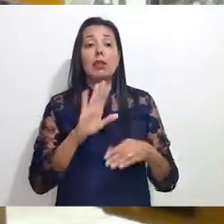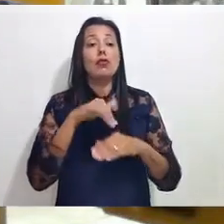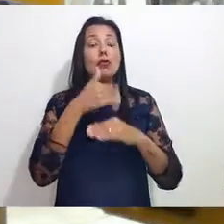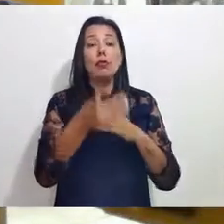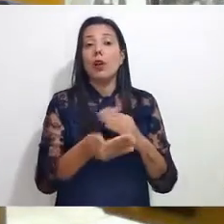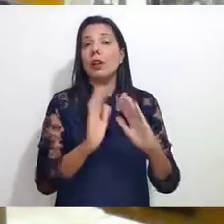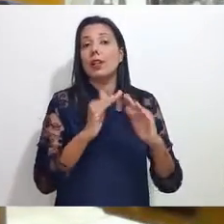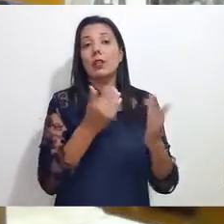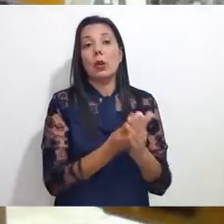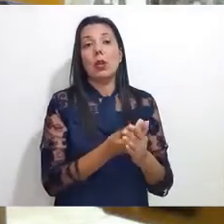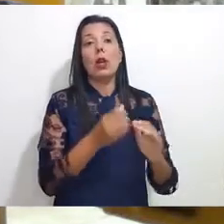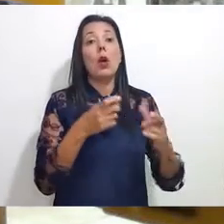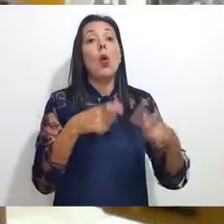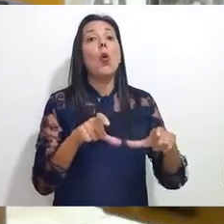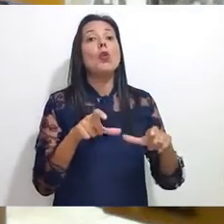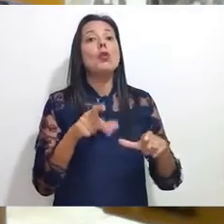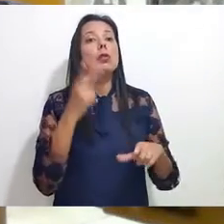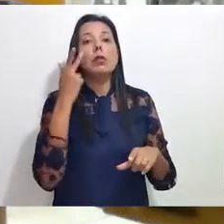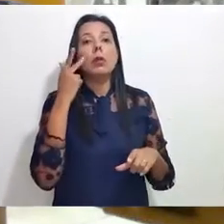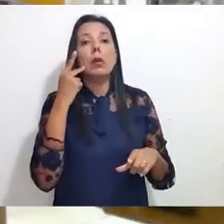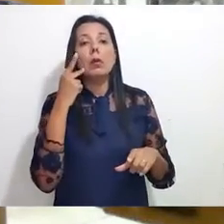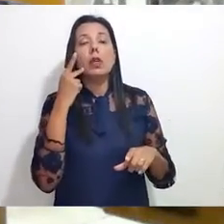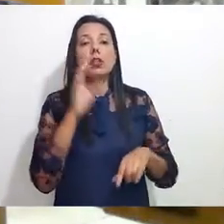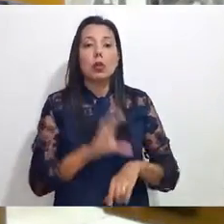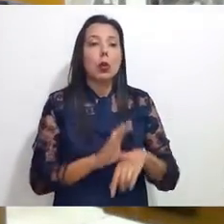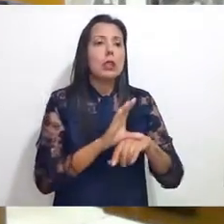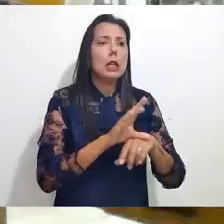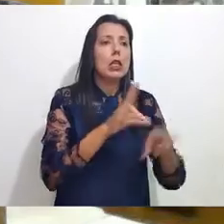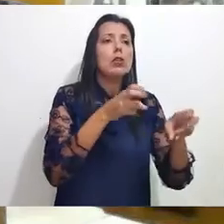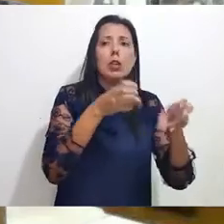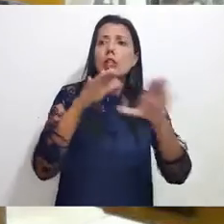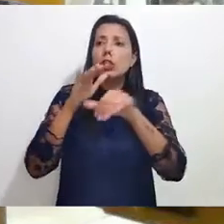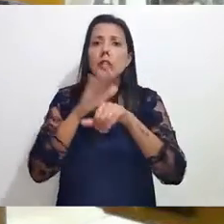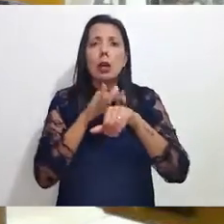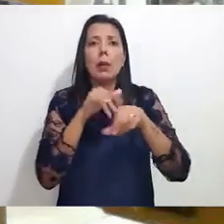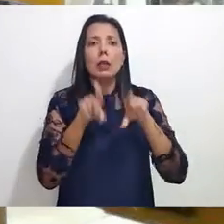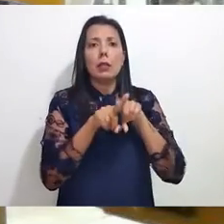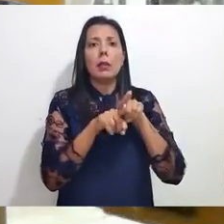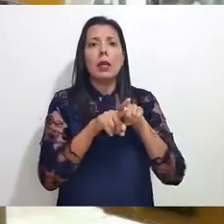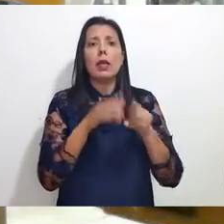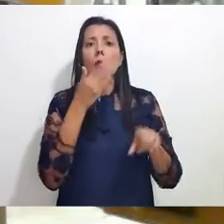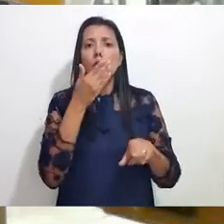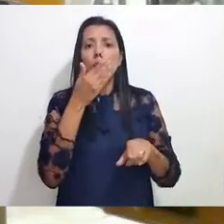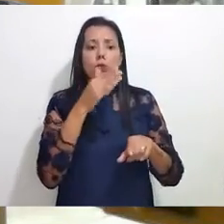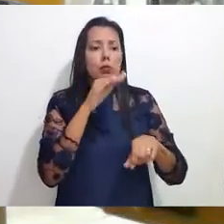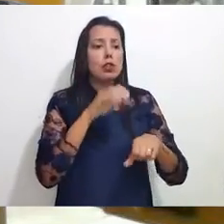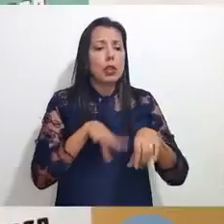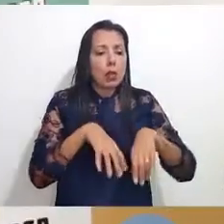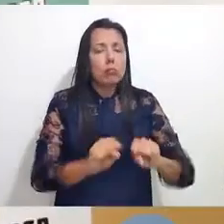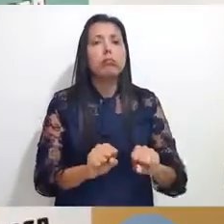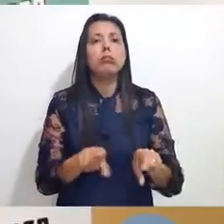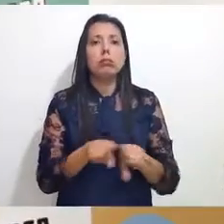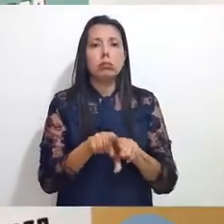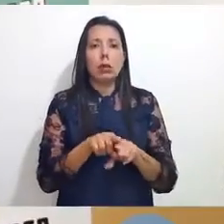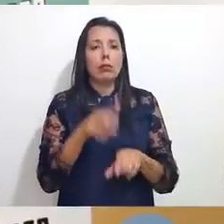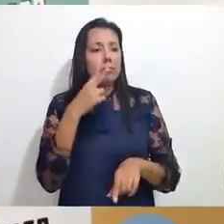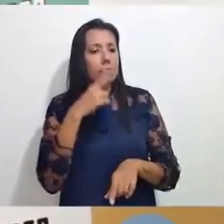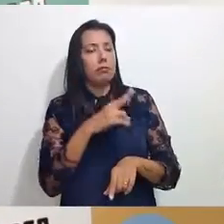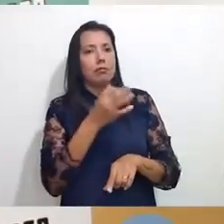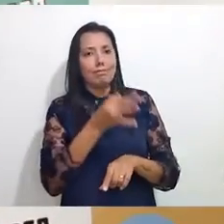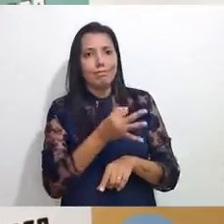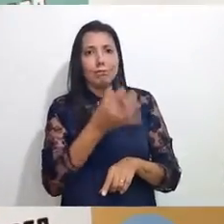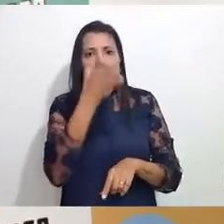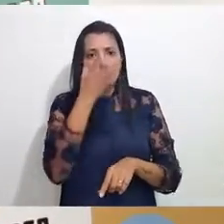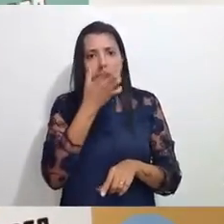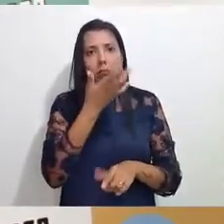geralmente o conselho é acionado e é detectado esses tipos de abuso. Thelma, quem